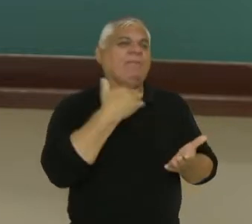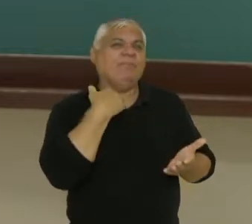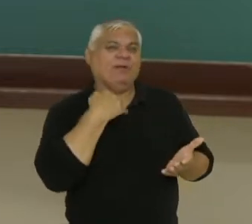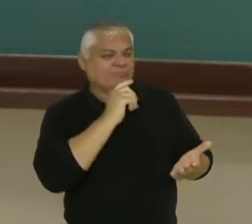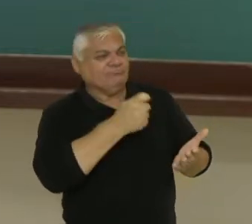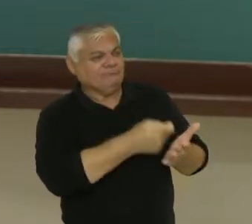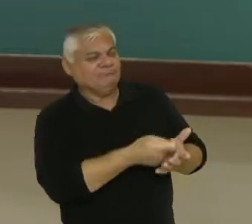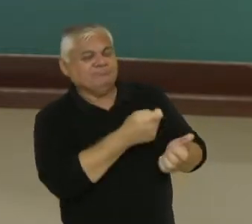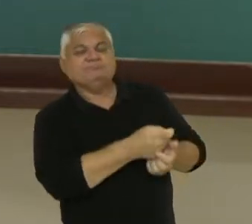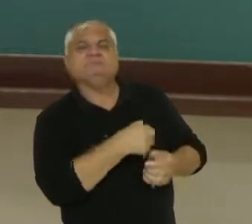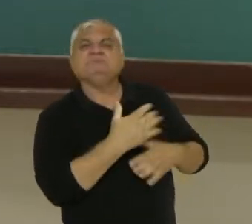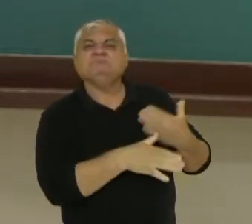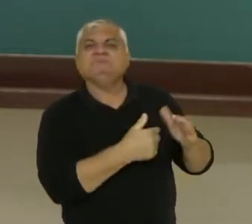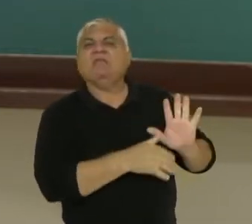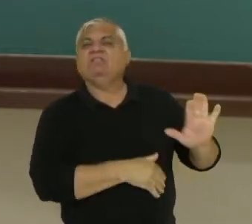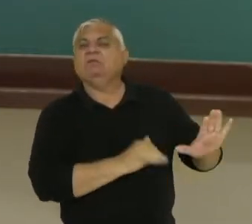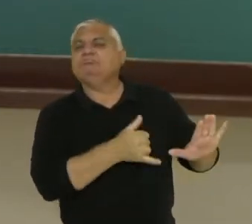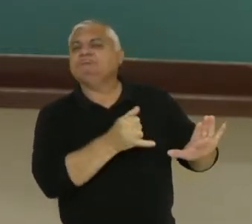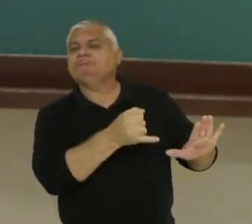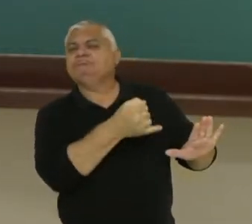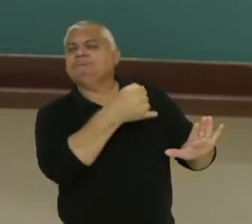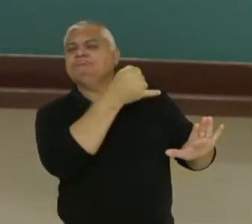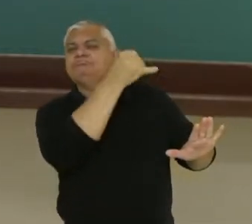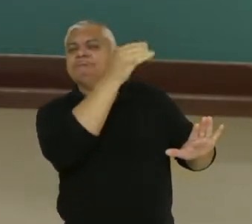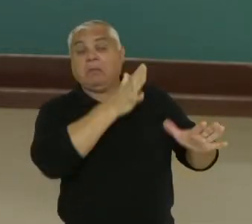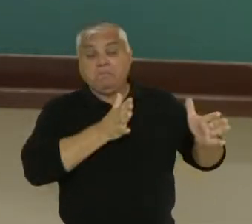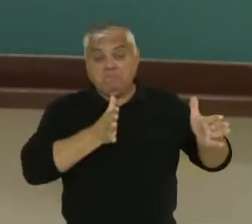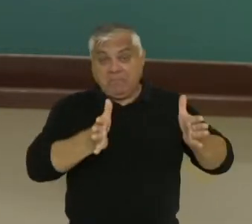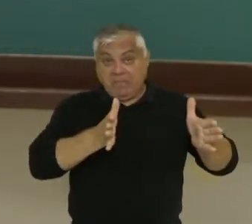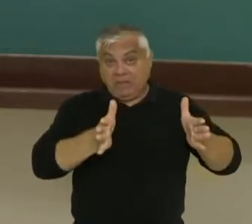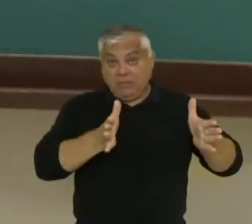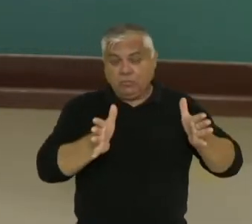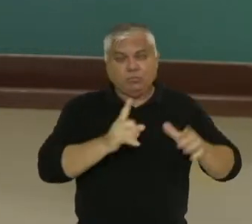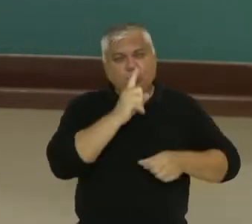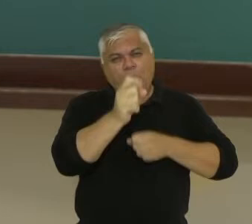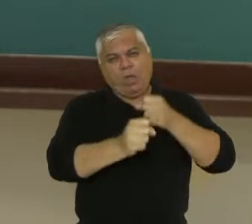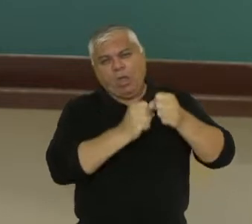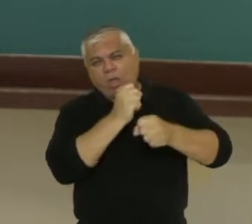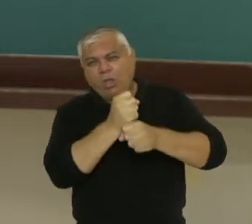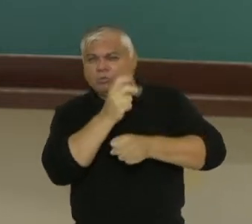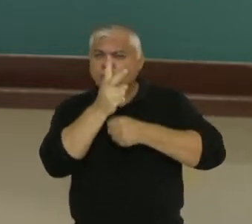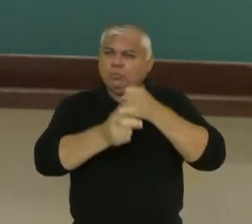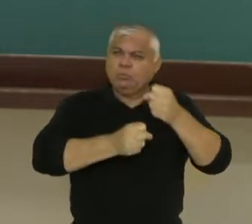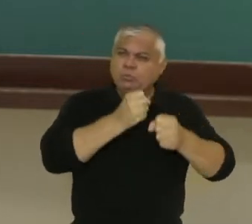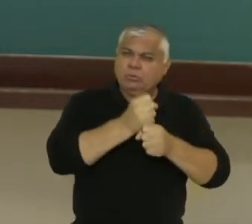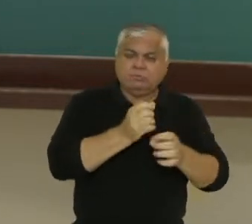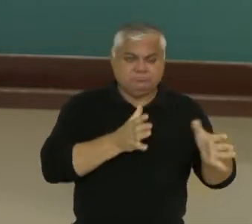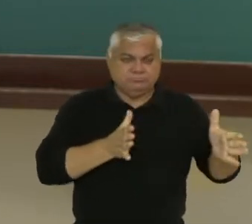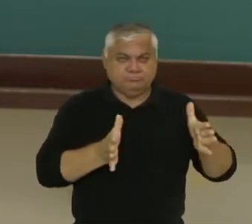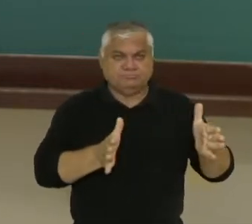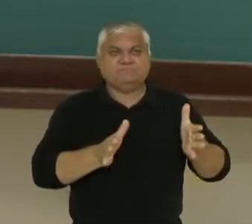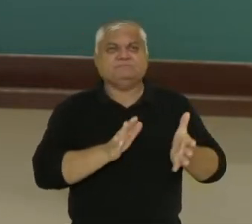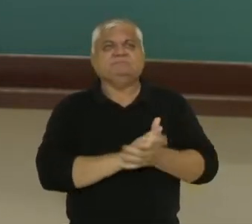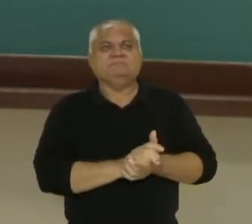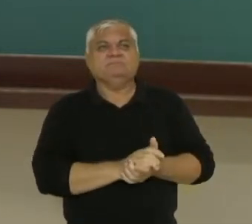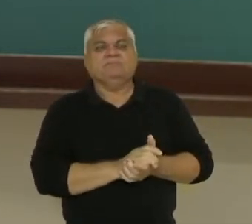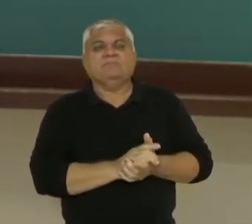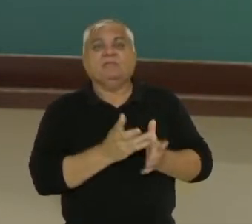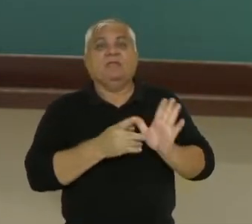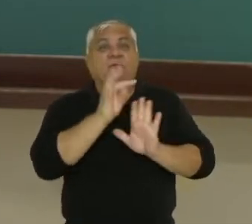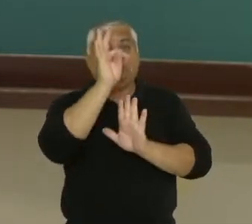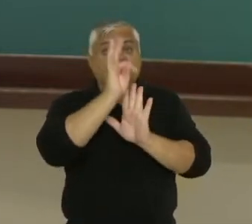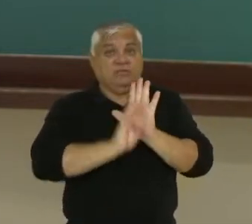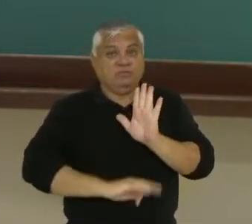será devolvido dentro de um prazo estipulado antecipadamente. Isso daqui é um texto do livro